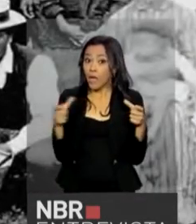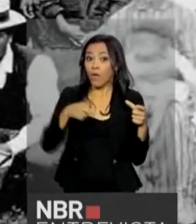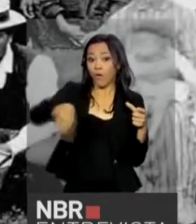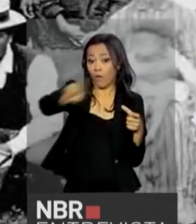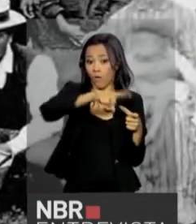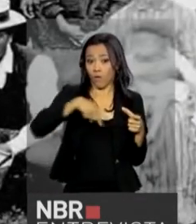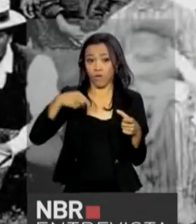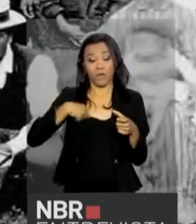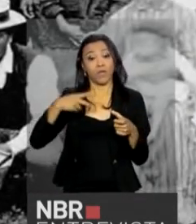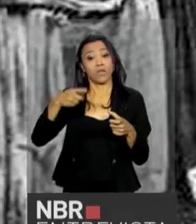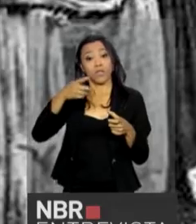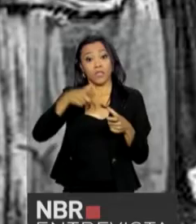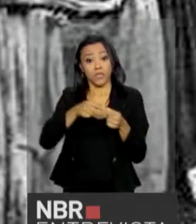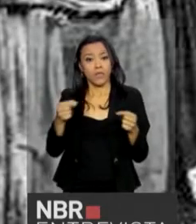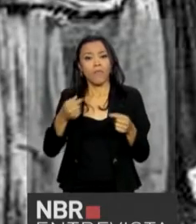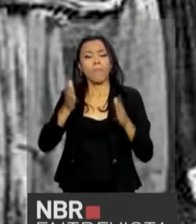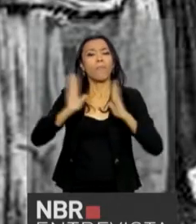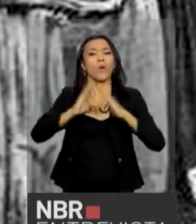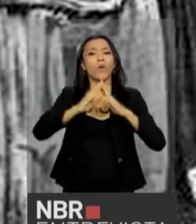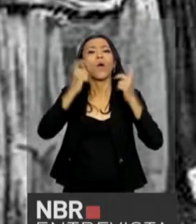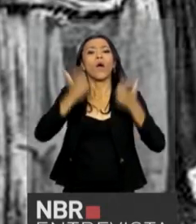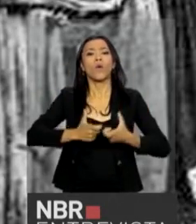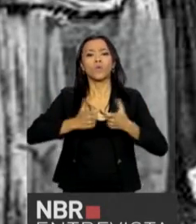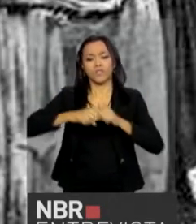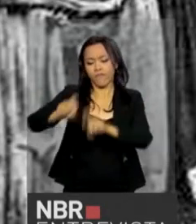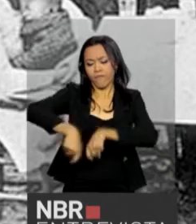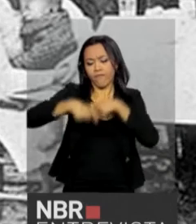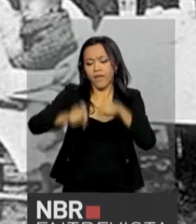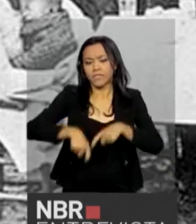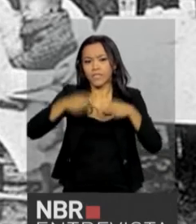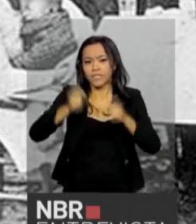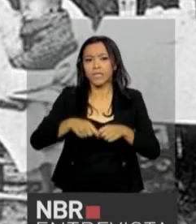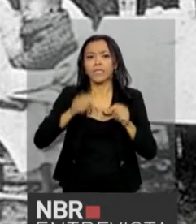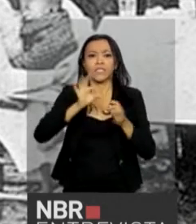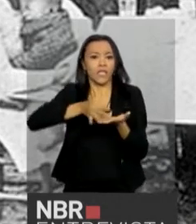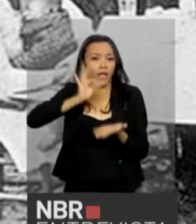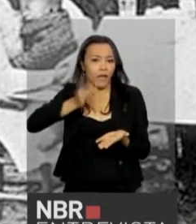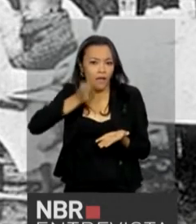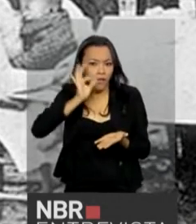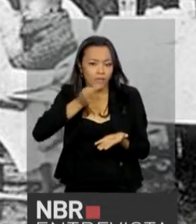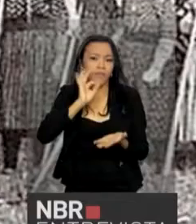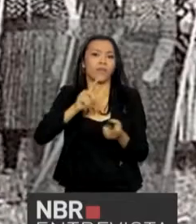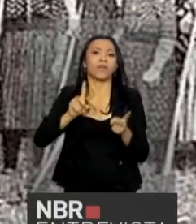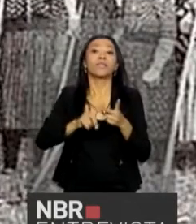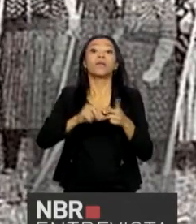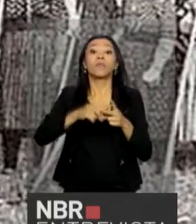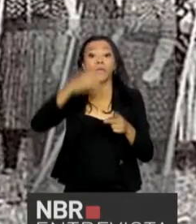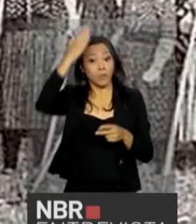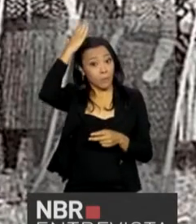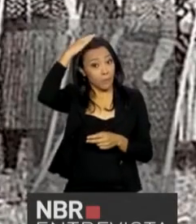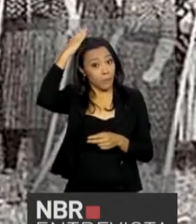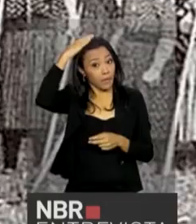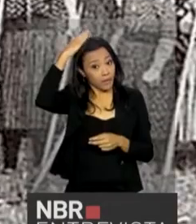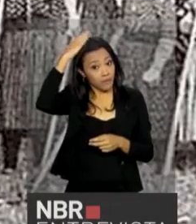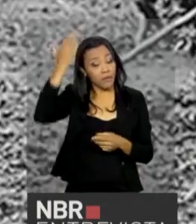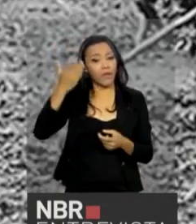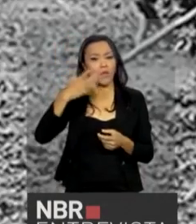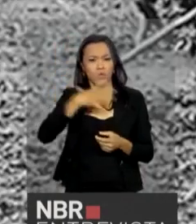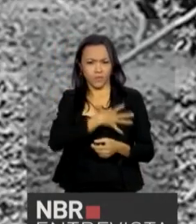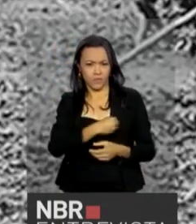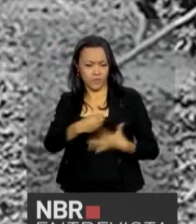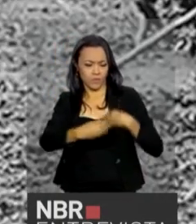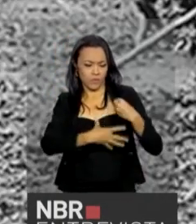se estabeleceu em fazendas de café no interior de são paulo e no paraná com o tempo e os filhos a